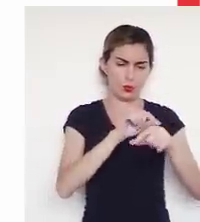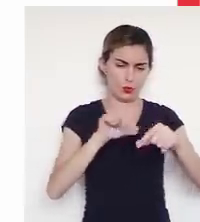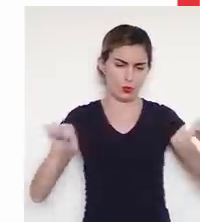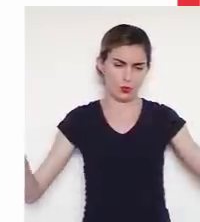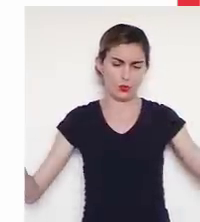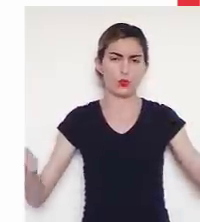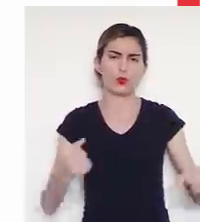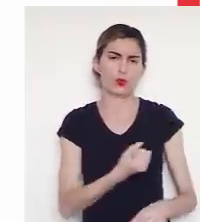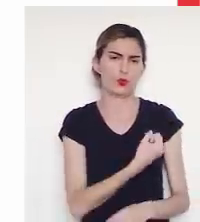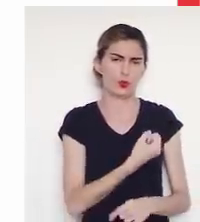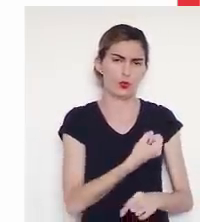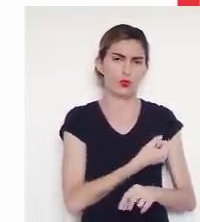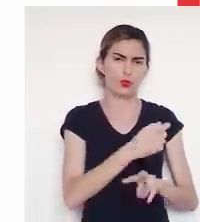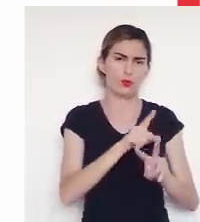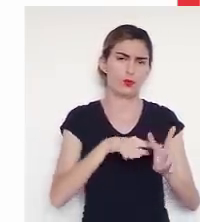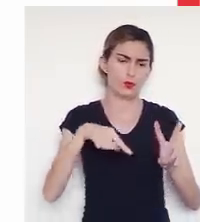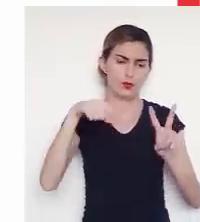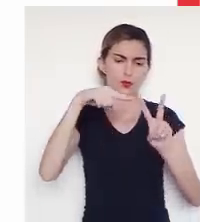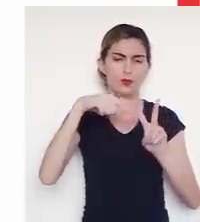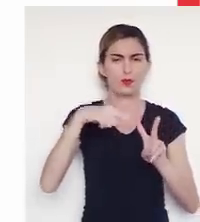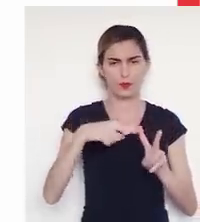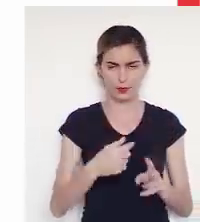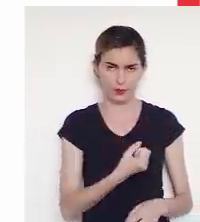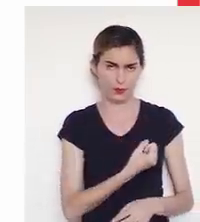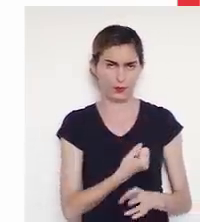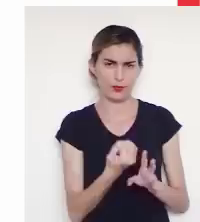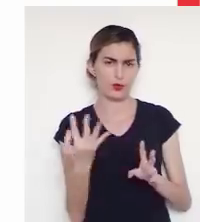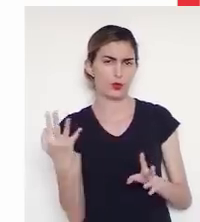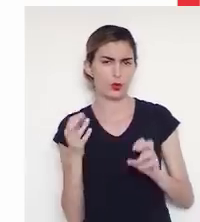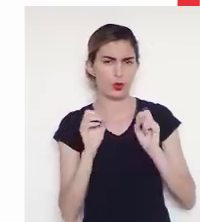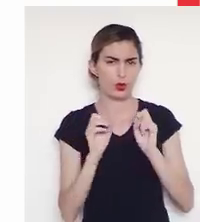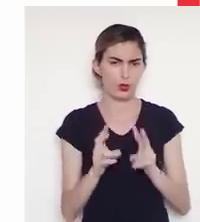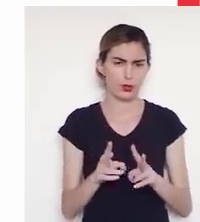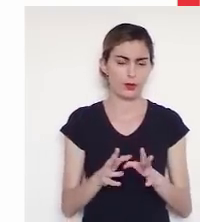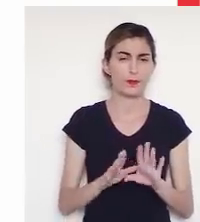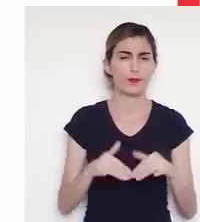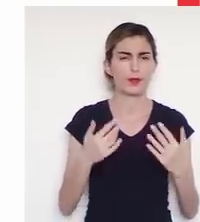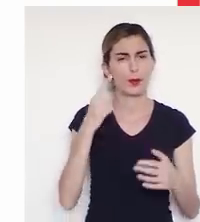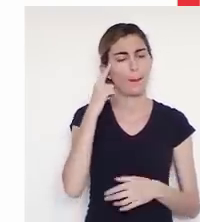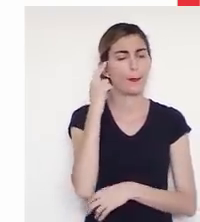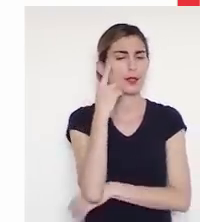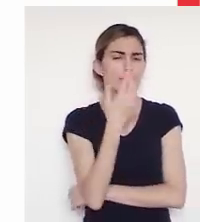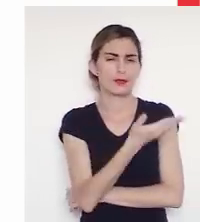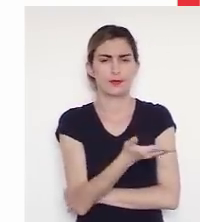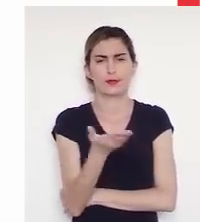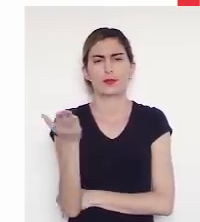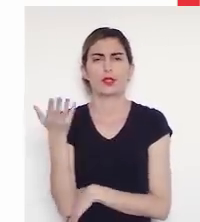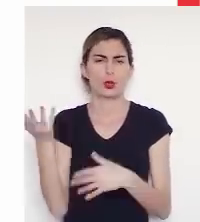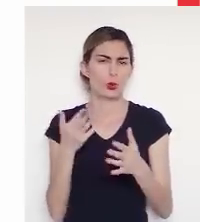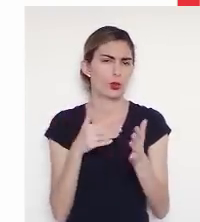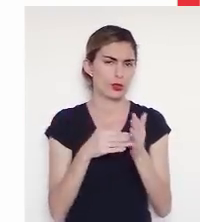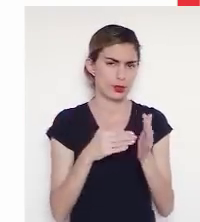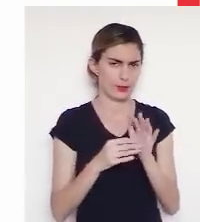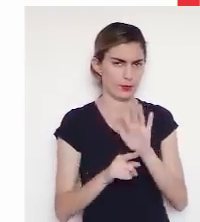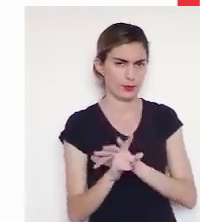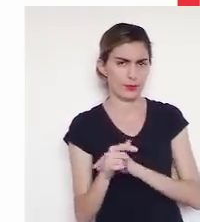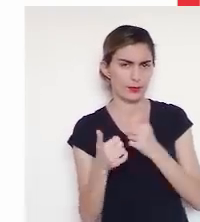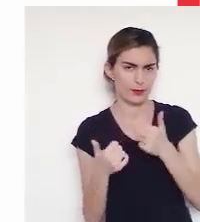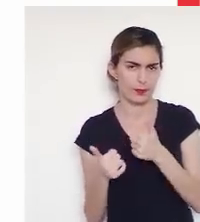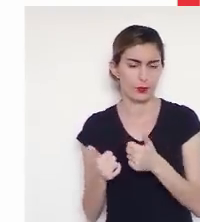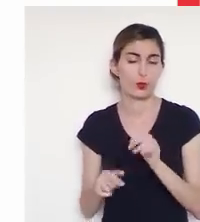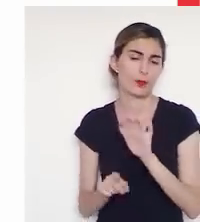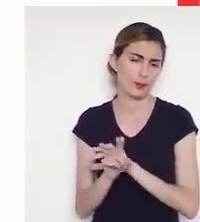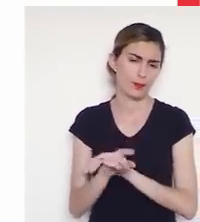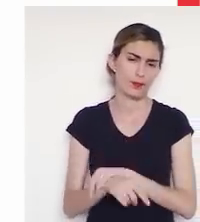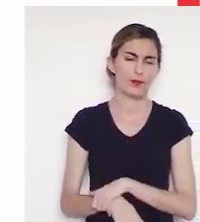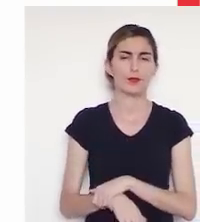numérica dos números irracionais. Ok, pessoal? Queria pensar com você agora um desafio, tá bom? Uma